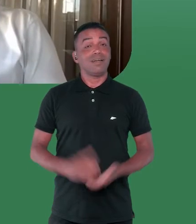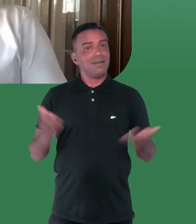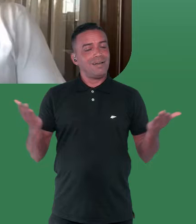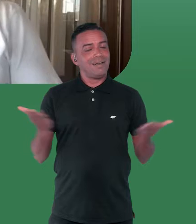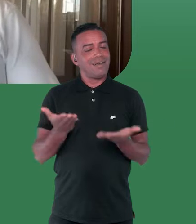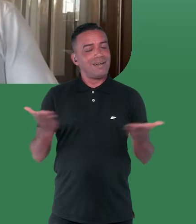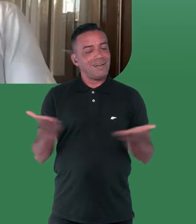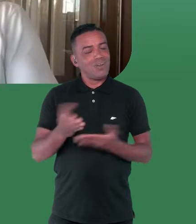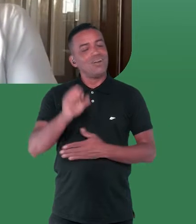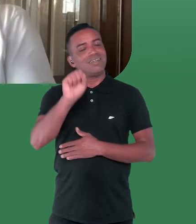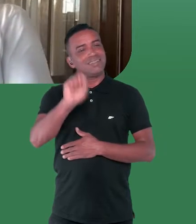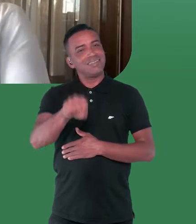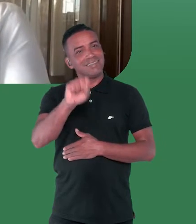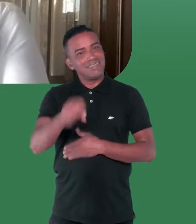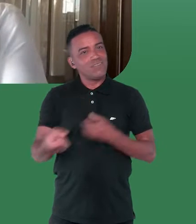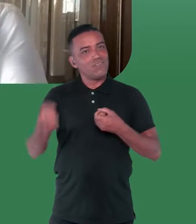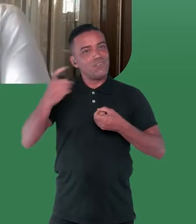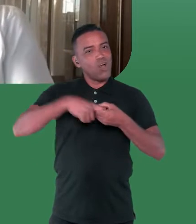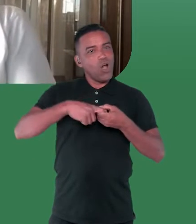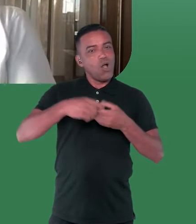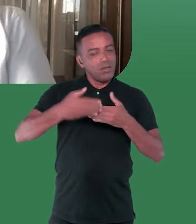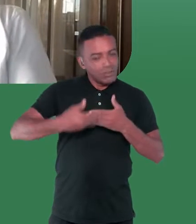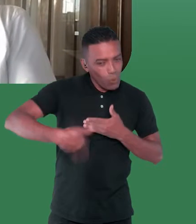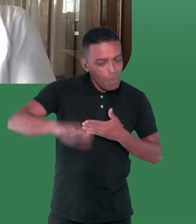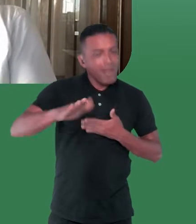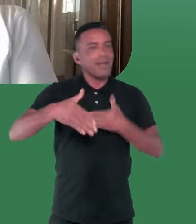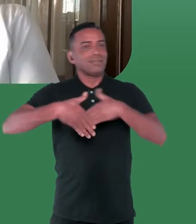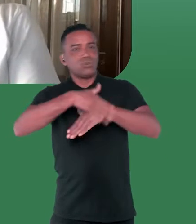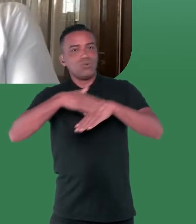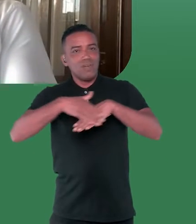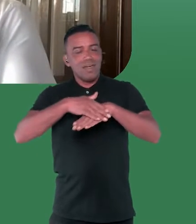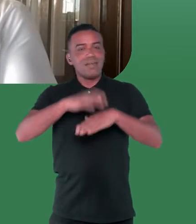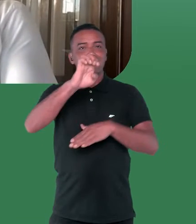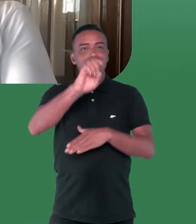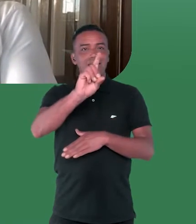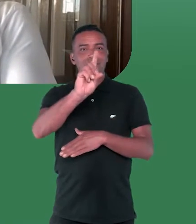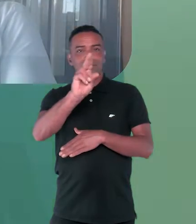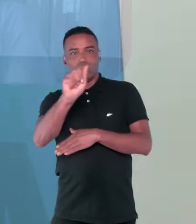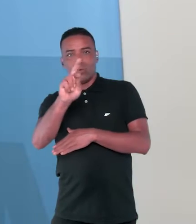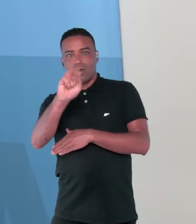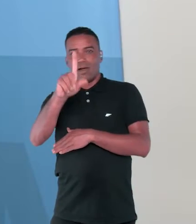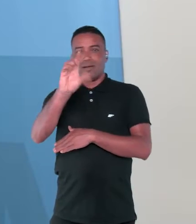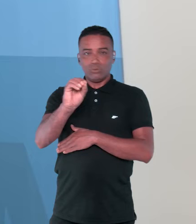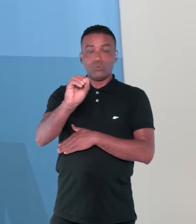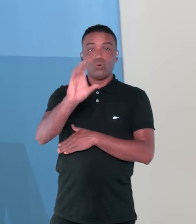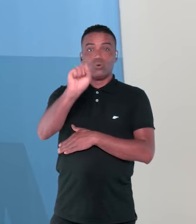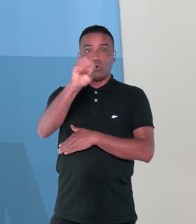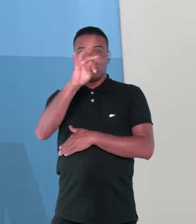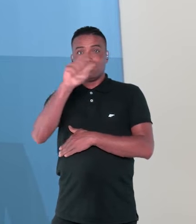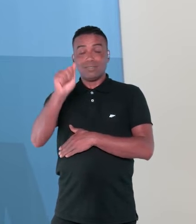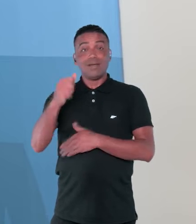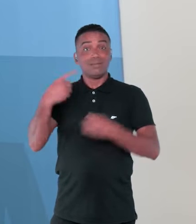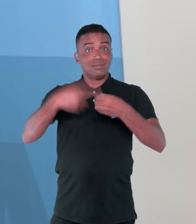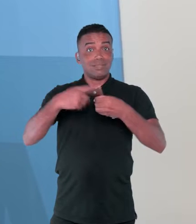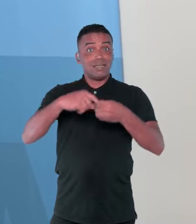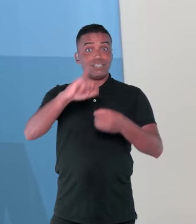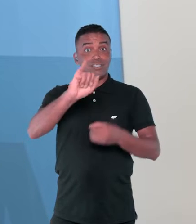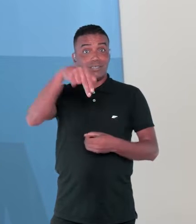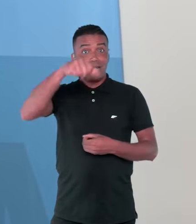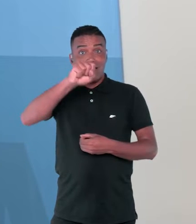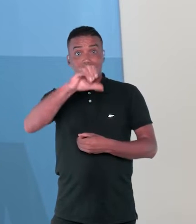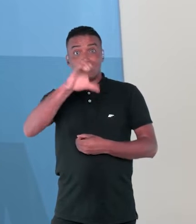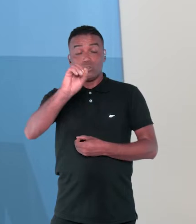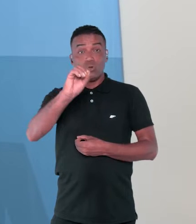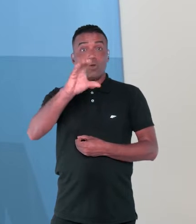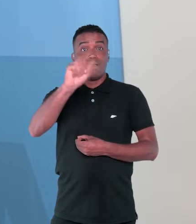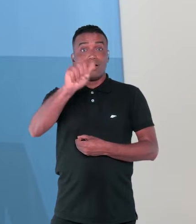Agora sim a gente volta e inicia essa conversa com o Eduardo Costa, que nasceu em Inácia de Carvalho, à